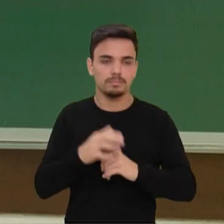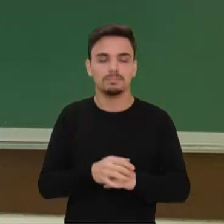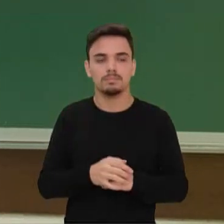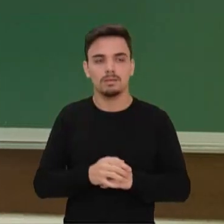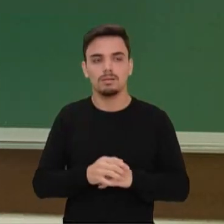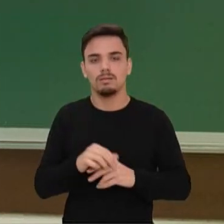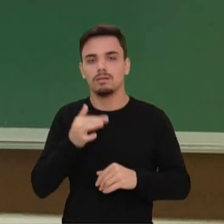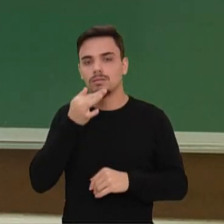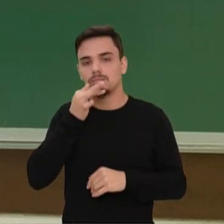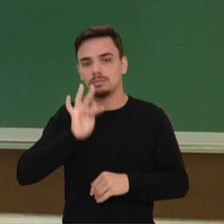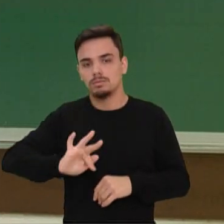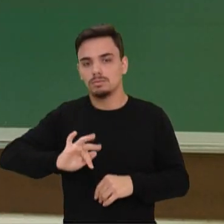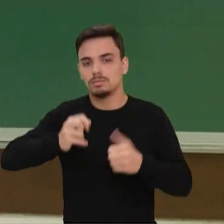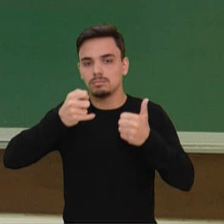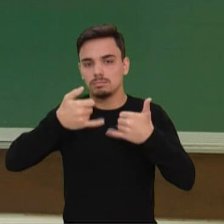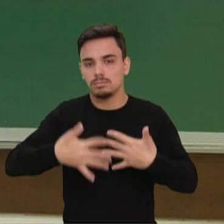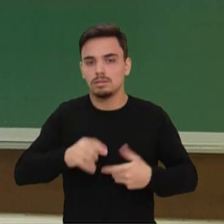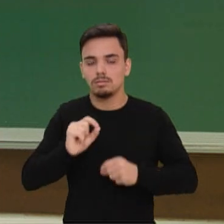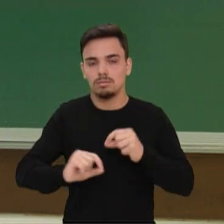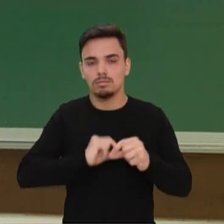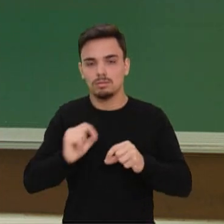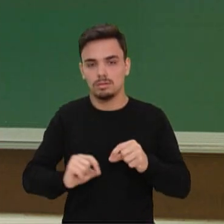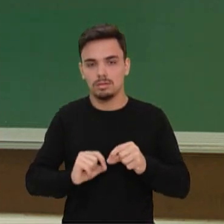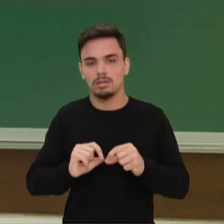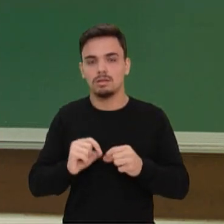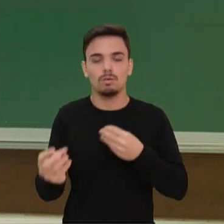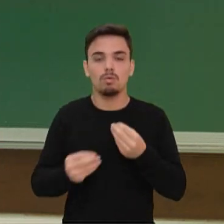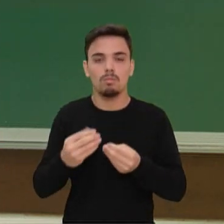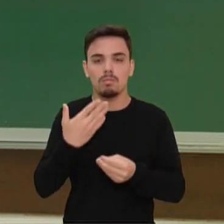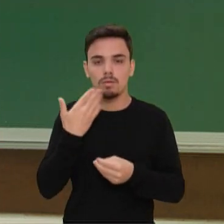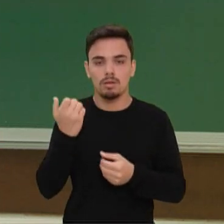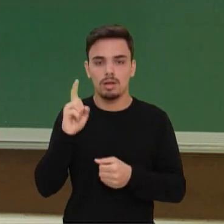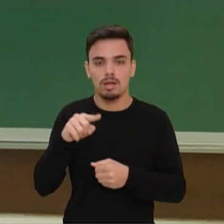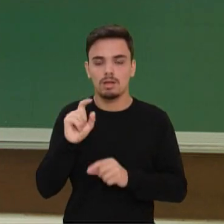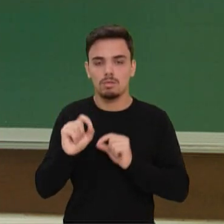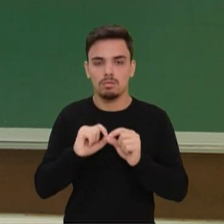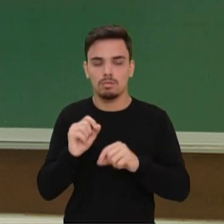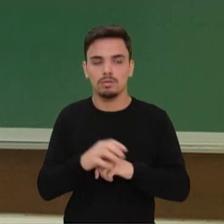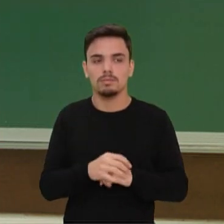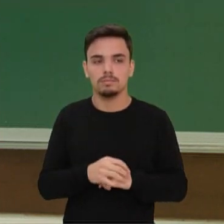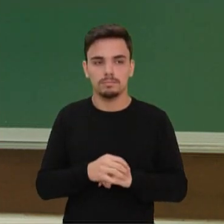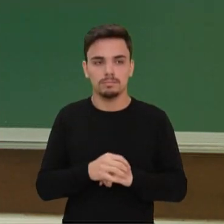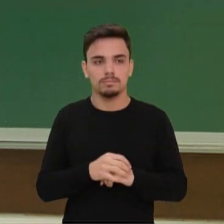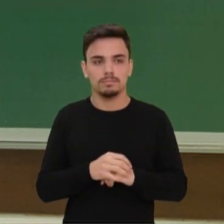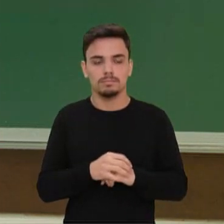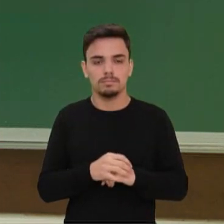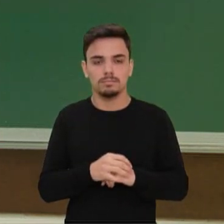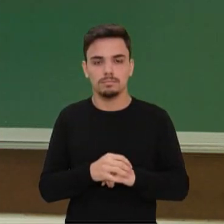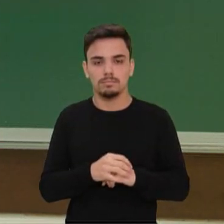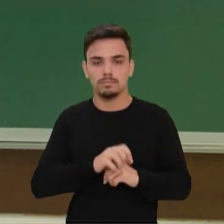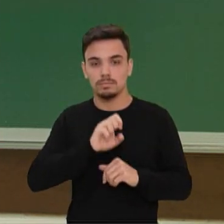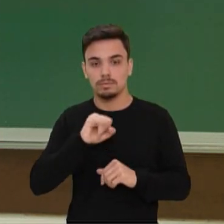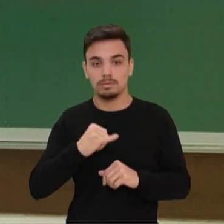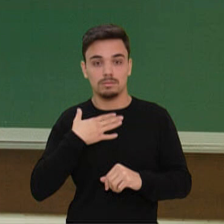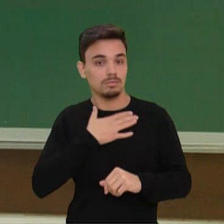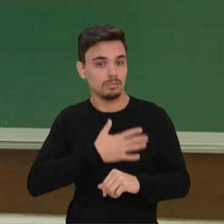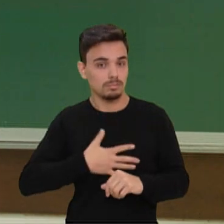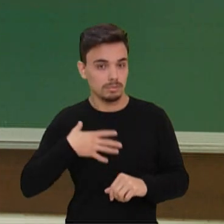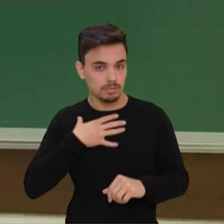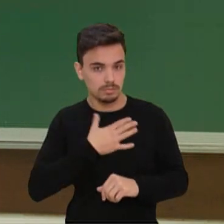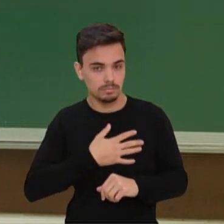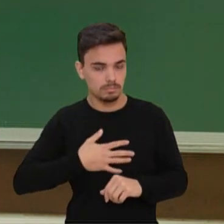dizer que uma das possíveis saídas para esse desconforto seria a sublimação. Se o nosso